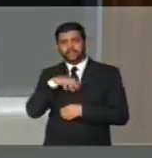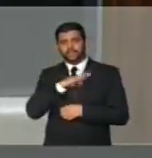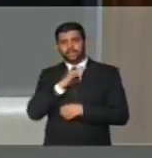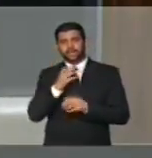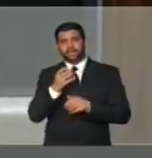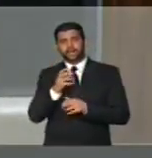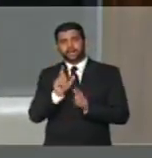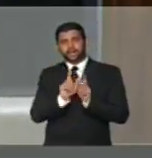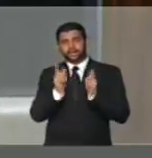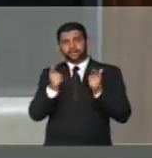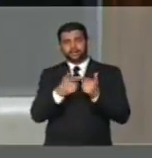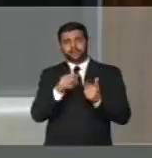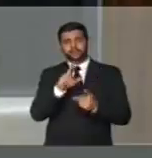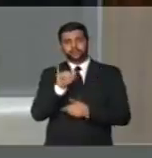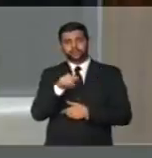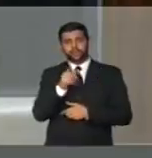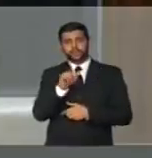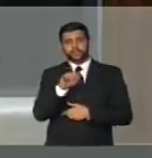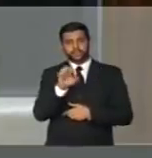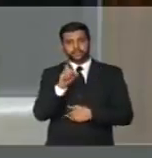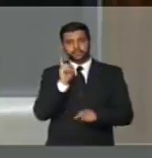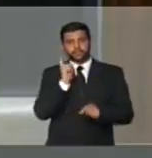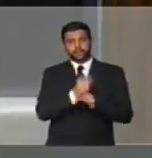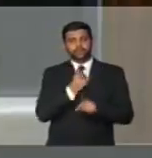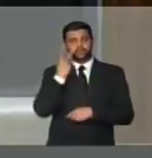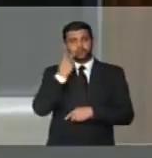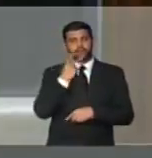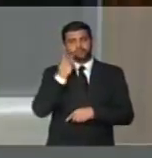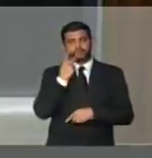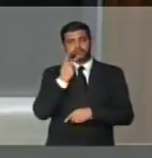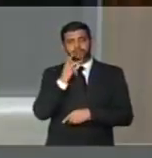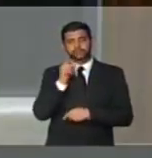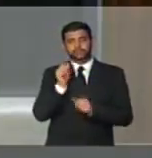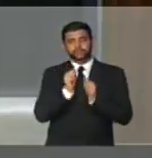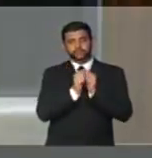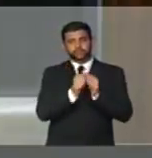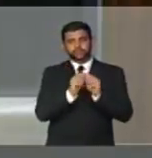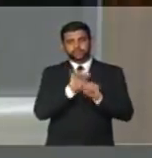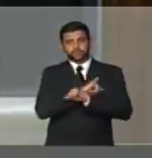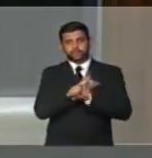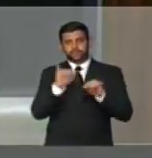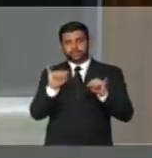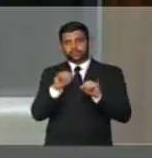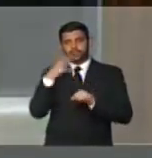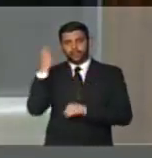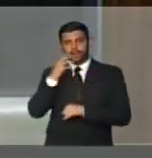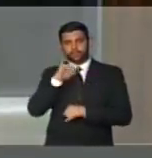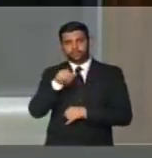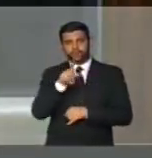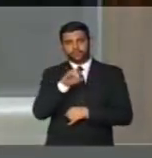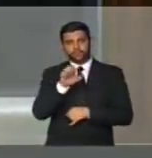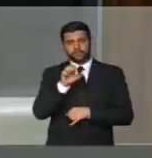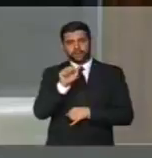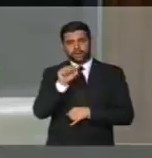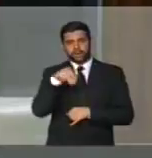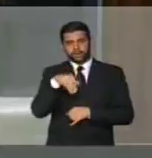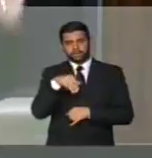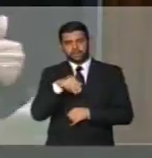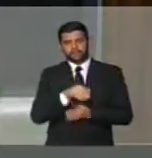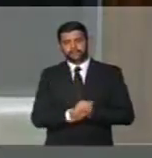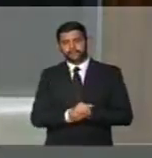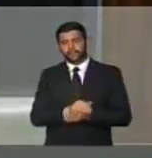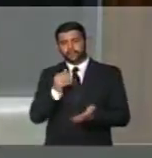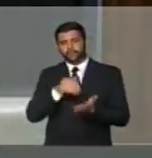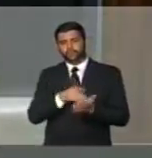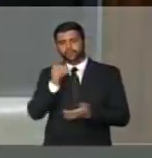Câmara de Vereadores de Juazeiro, um encontro de vereadores transmitido pela Rádio Juazeiro, AM. No